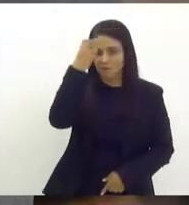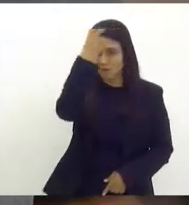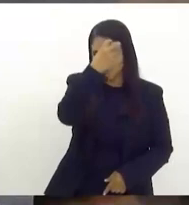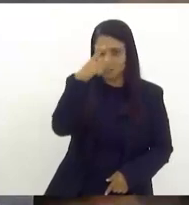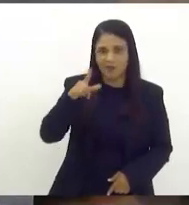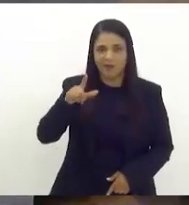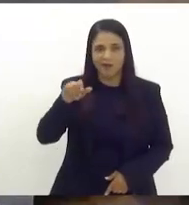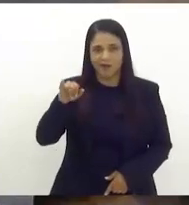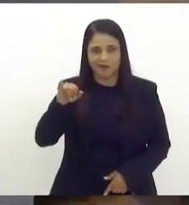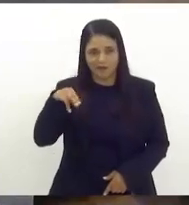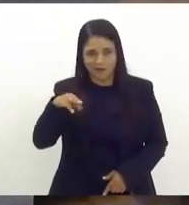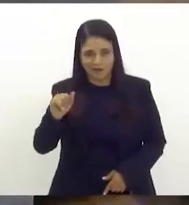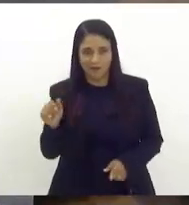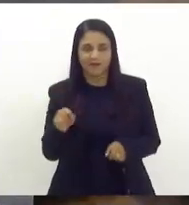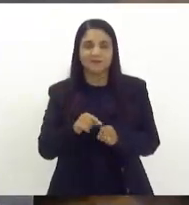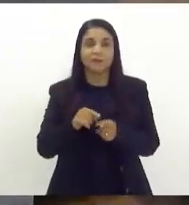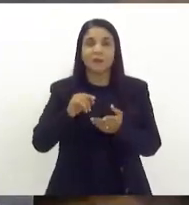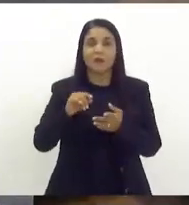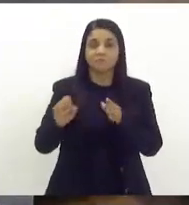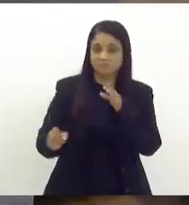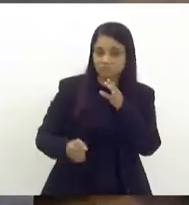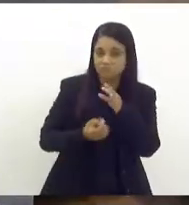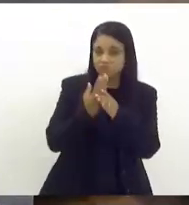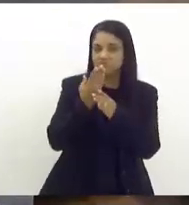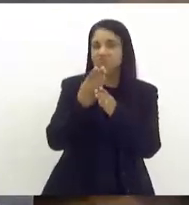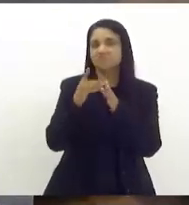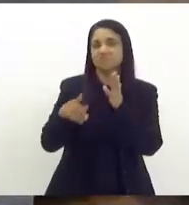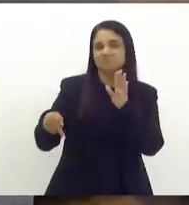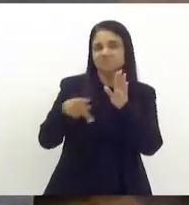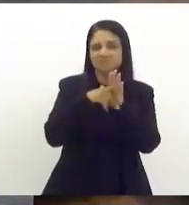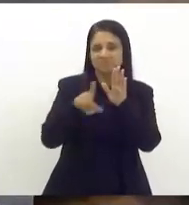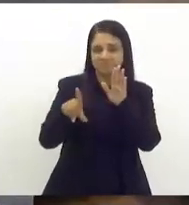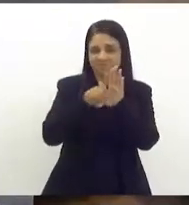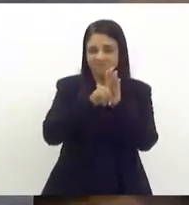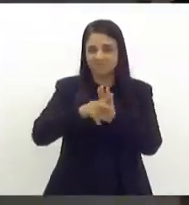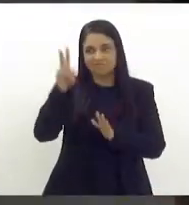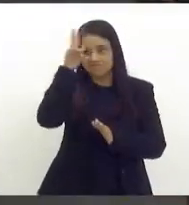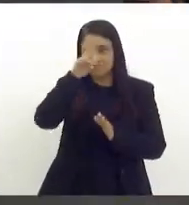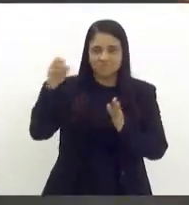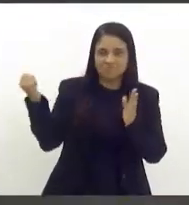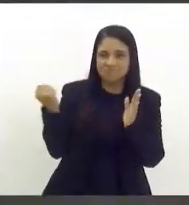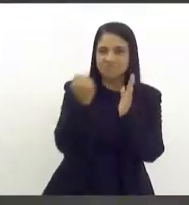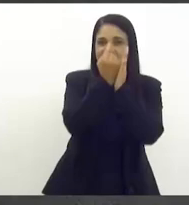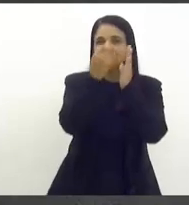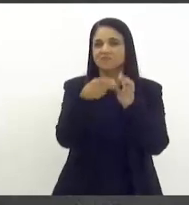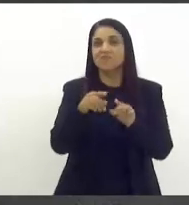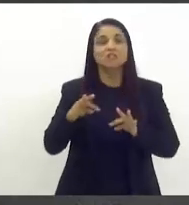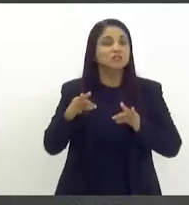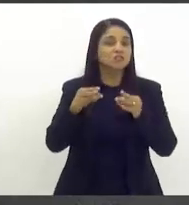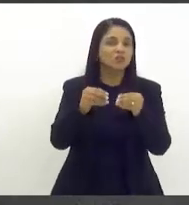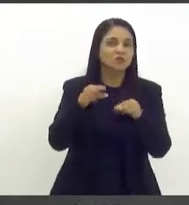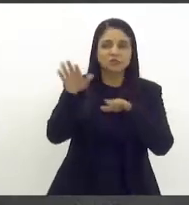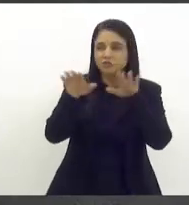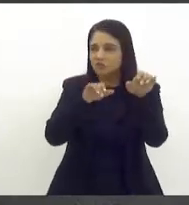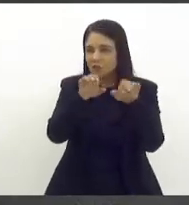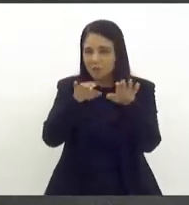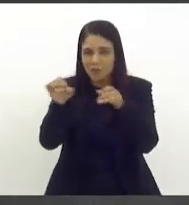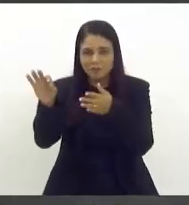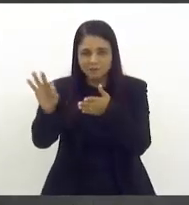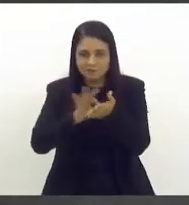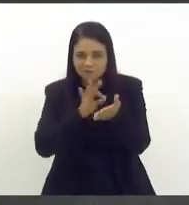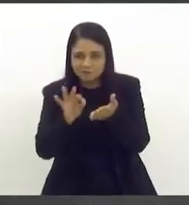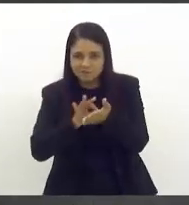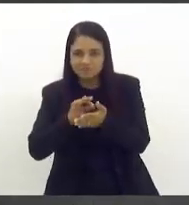e perdão perdão que foi autora da PM da data histórica né então todos estão chamados para